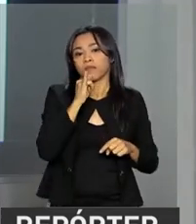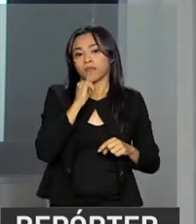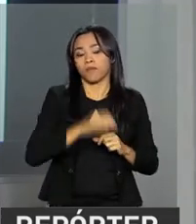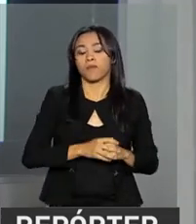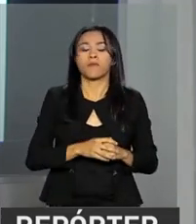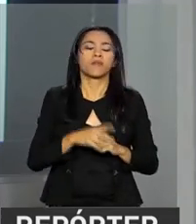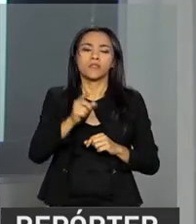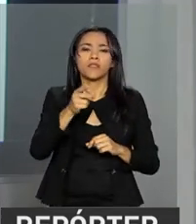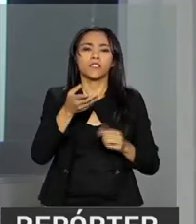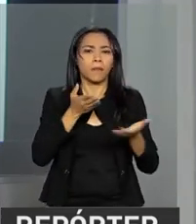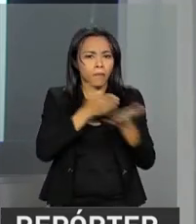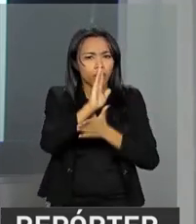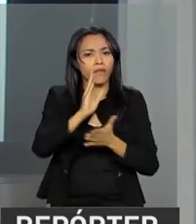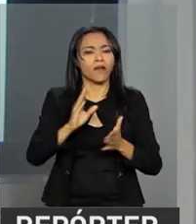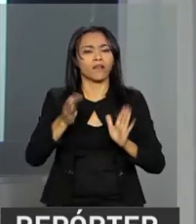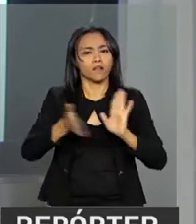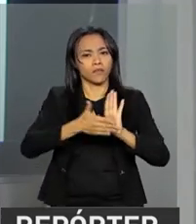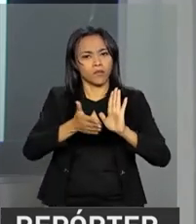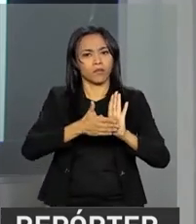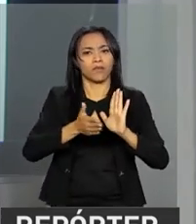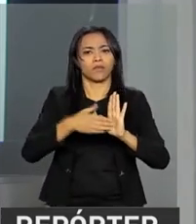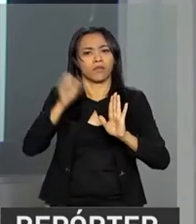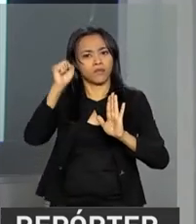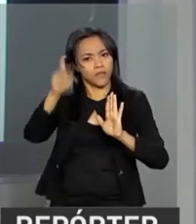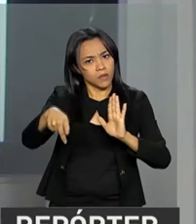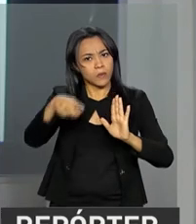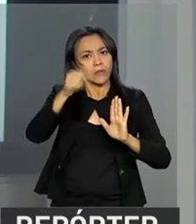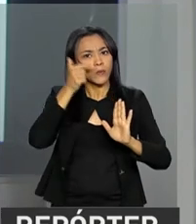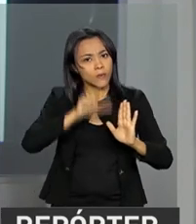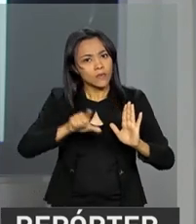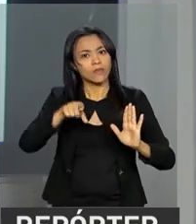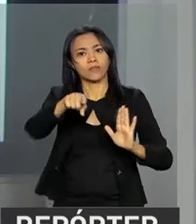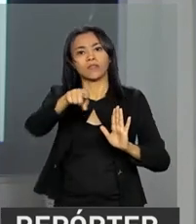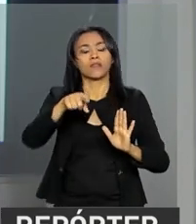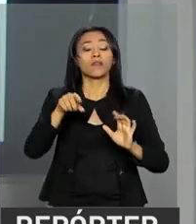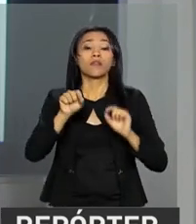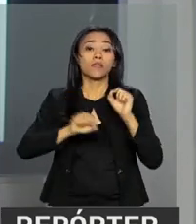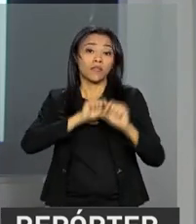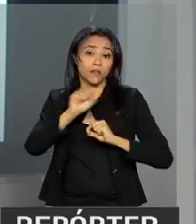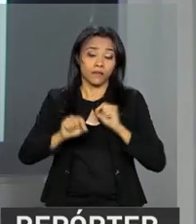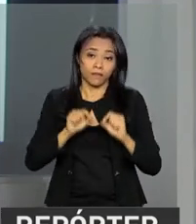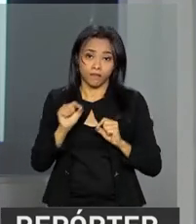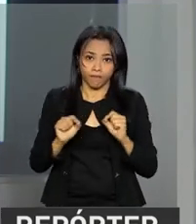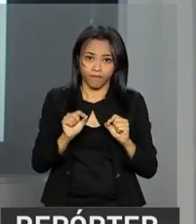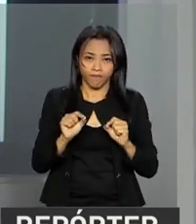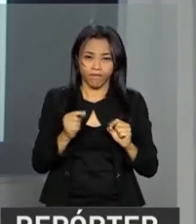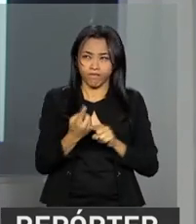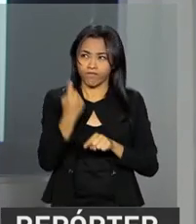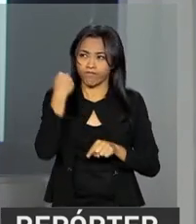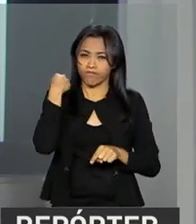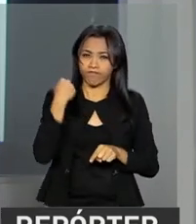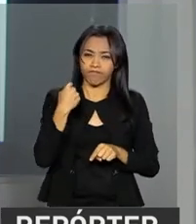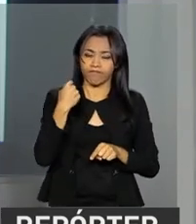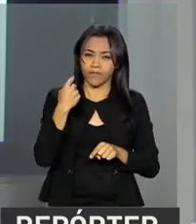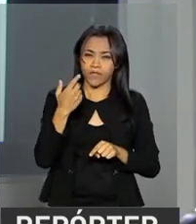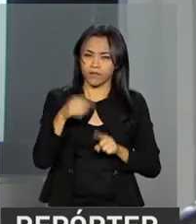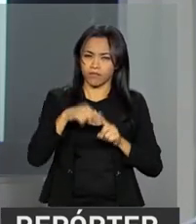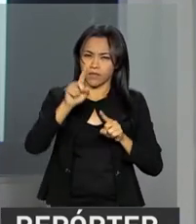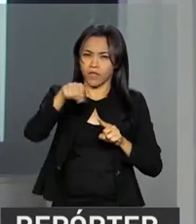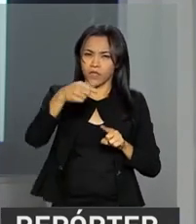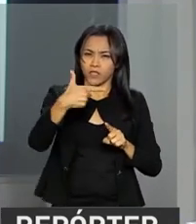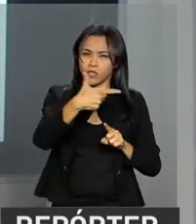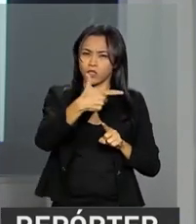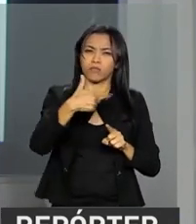da reforma da previdência mais importante delas é viabilizar que é na década de 2020 você